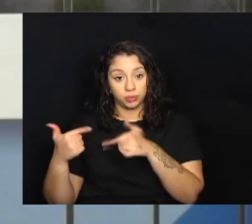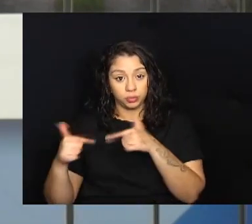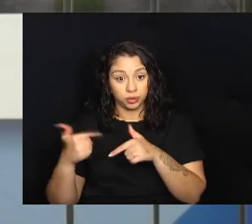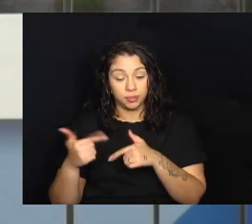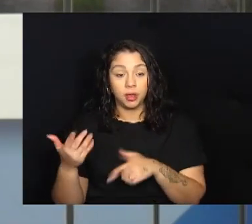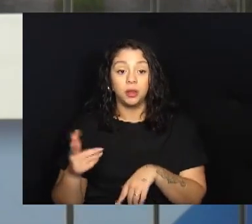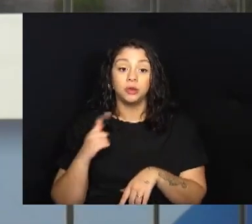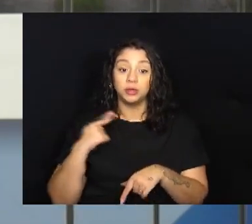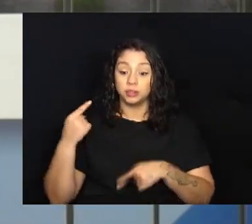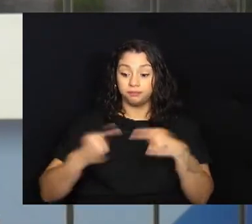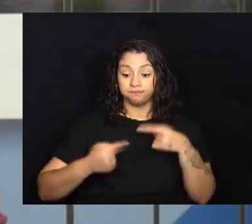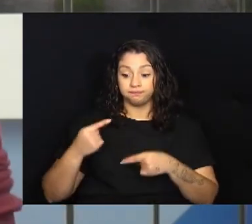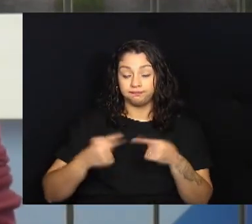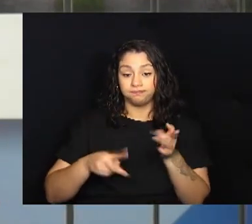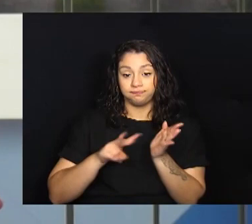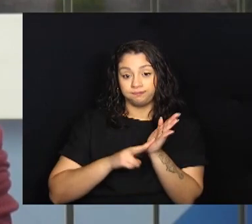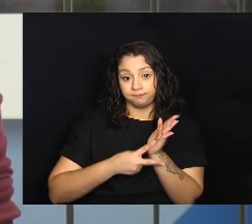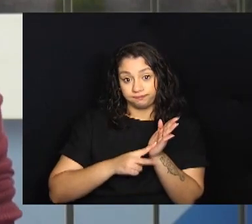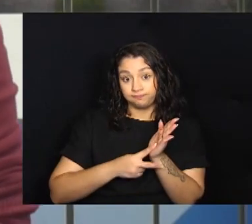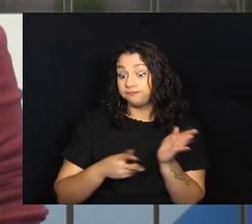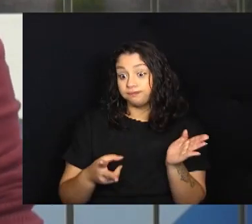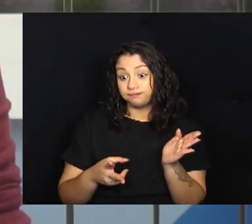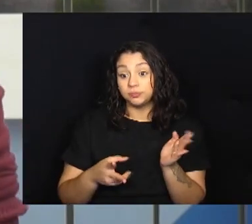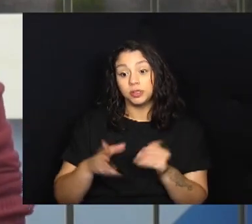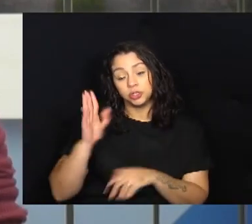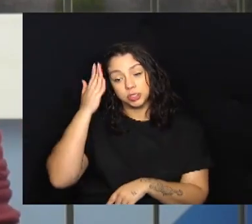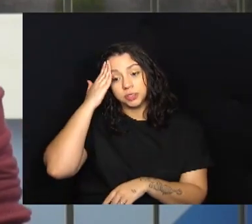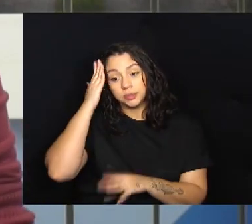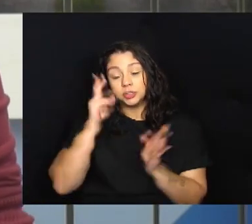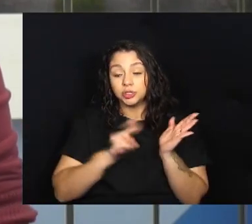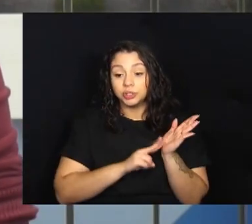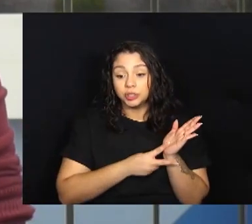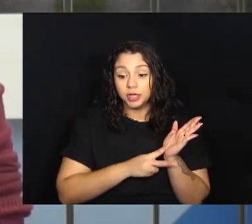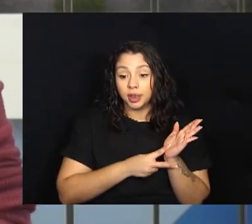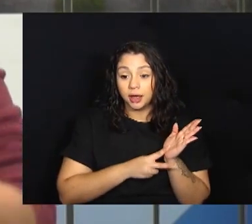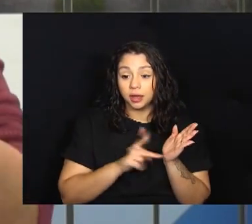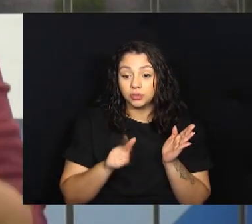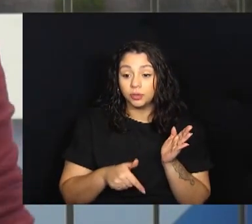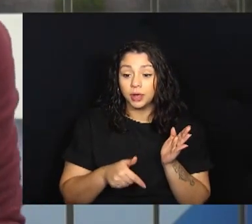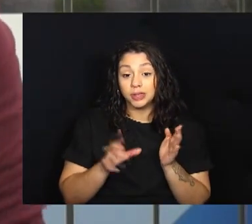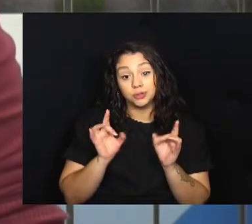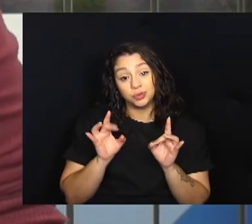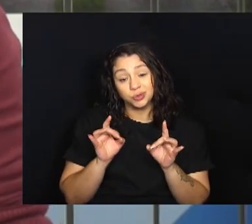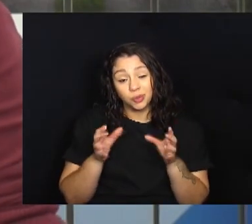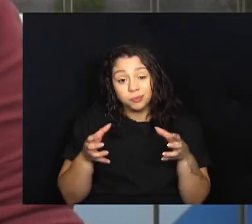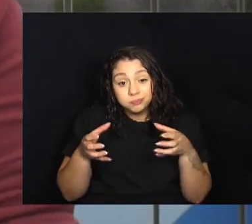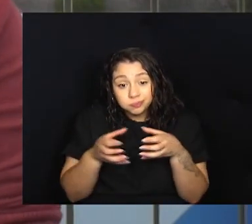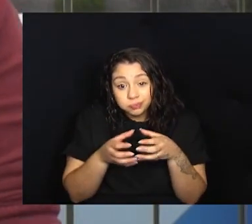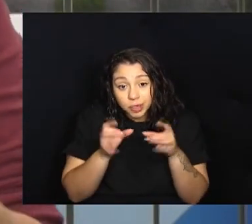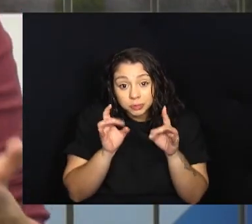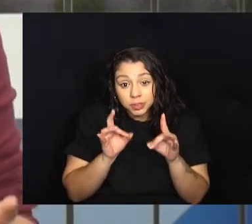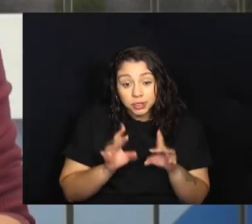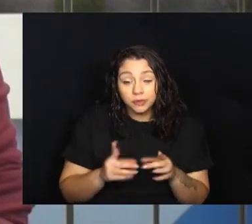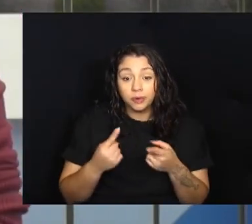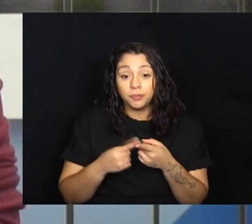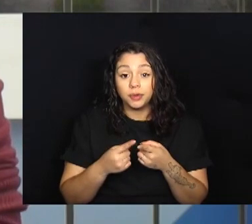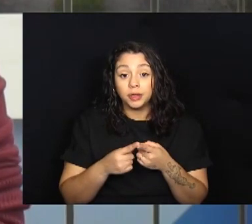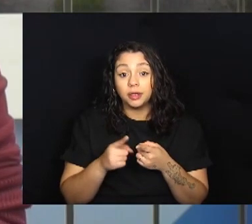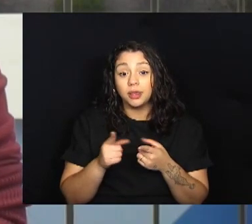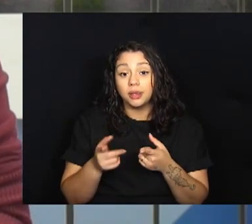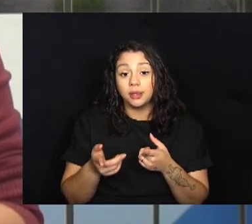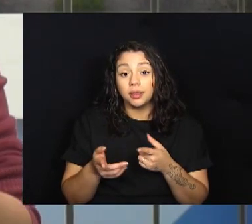bastante com os sindicatos. É claro que os sindicatos atendem apenas um público específico, porque geralmente